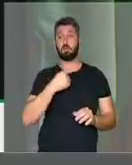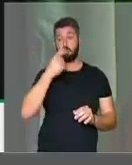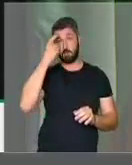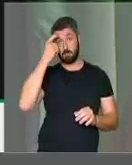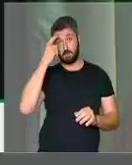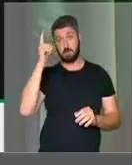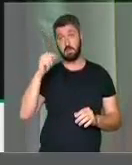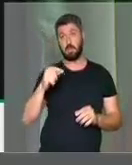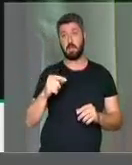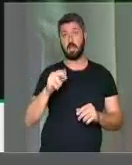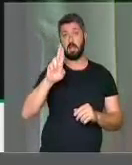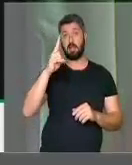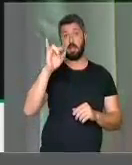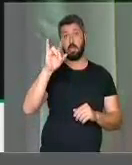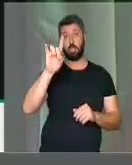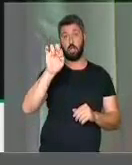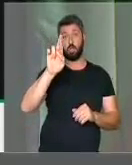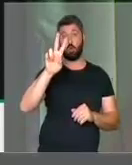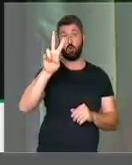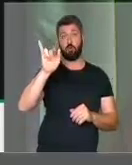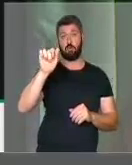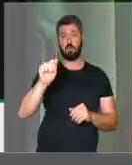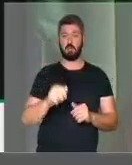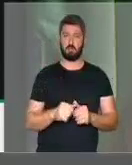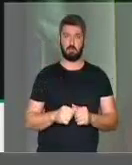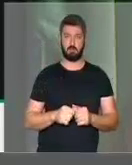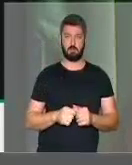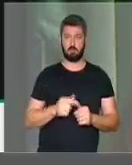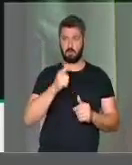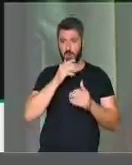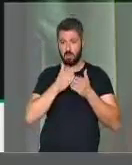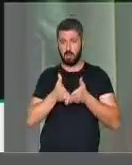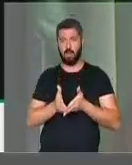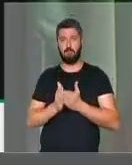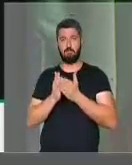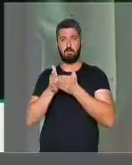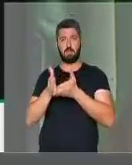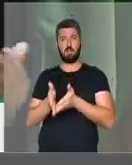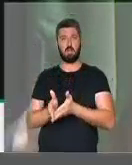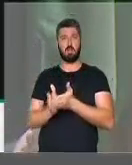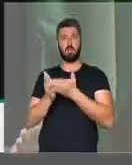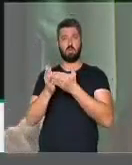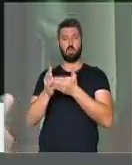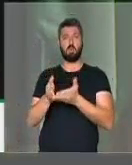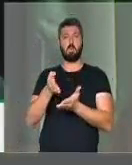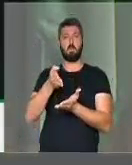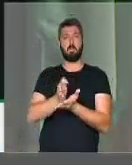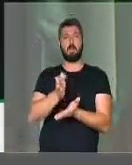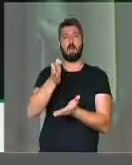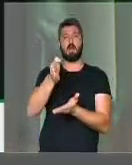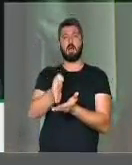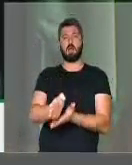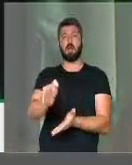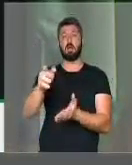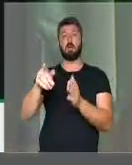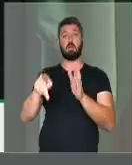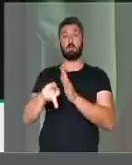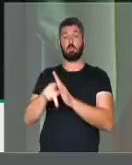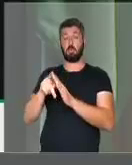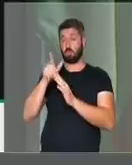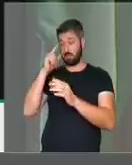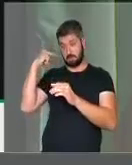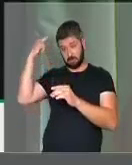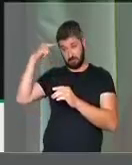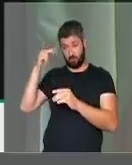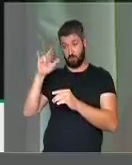gente pensou numa hidrovia, levar os navios, os barcos do São Francisco para a